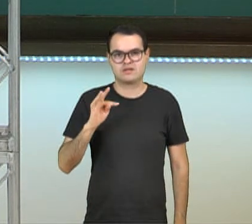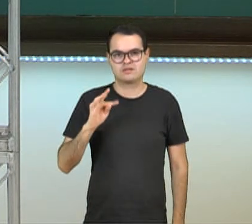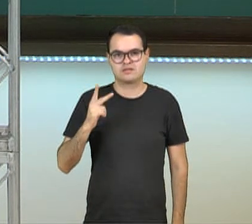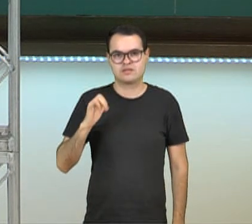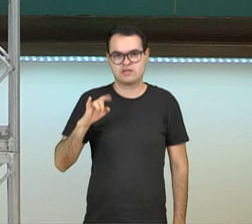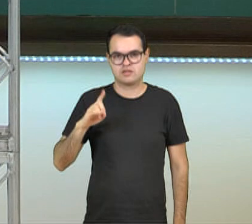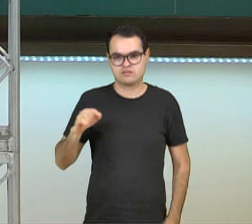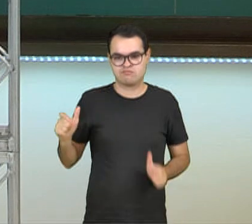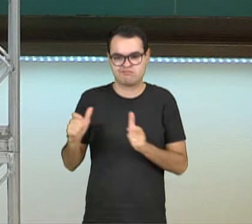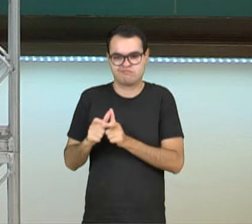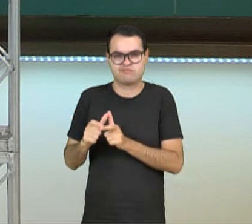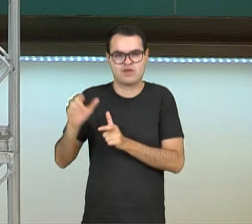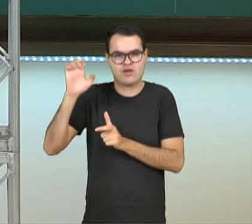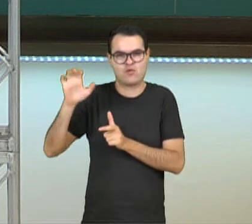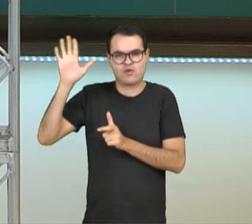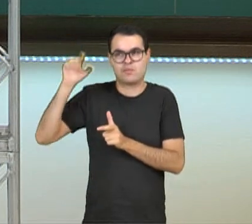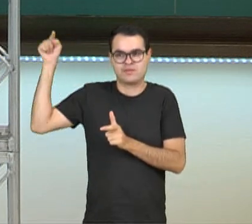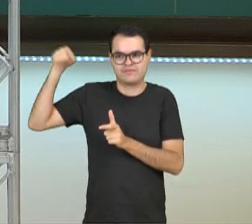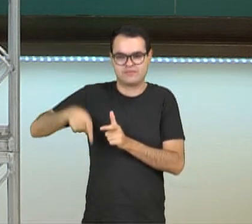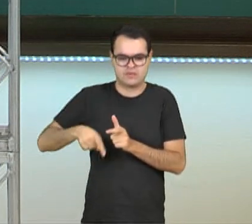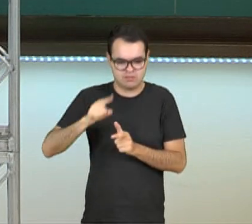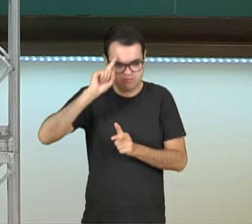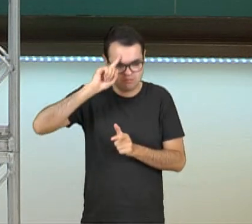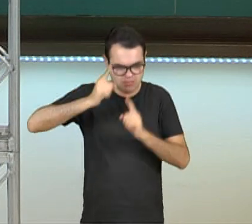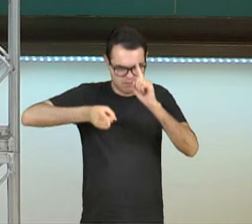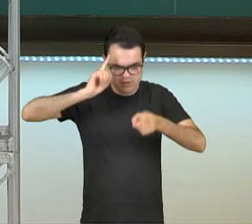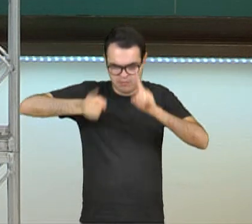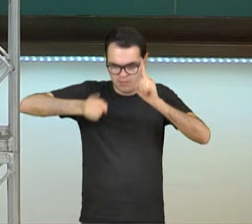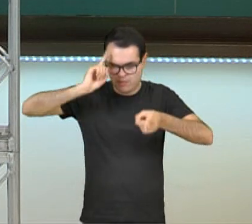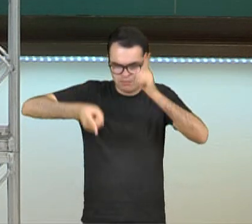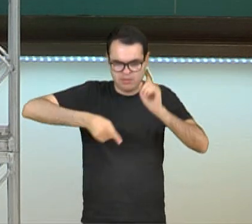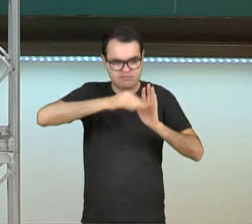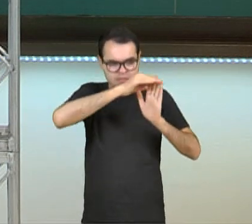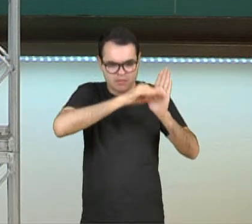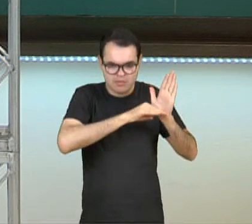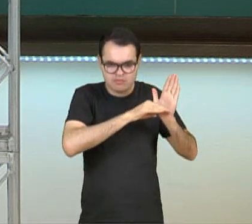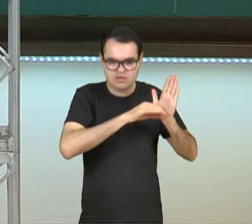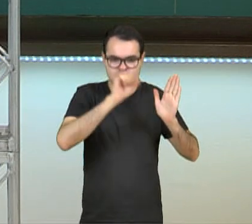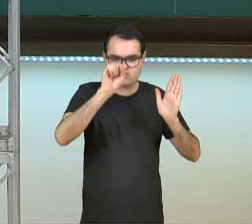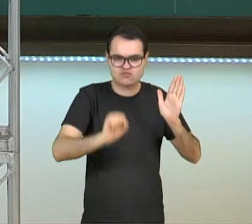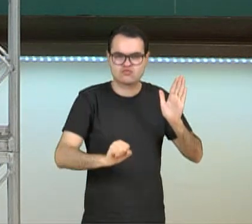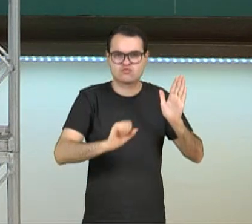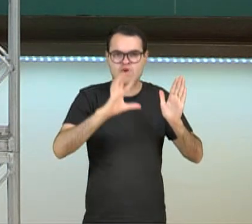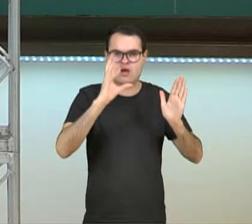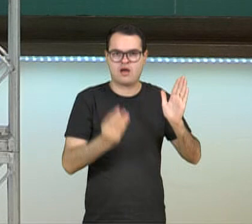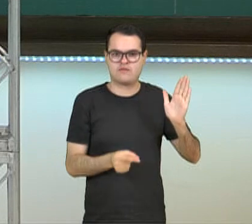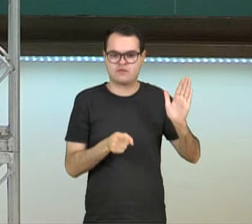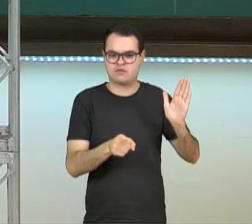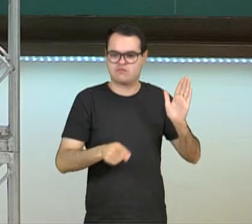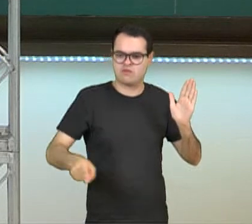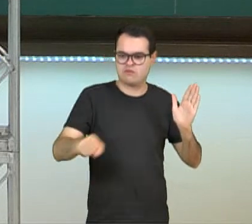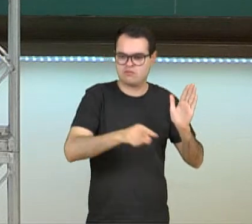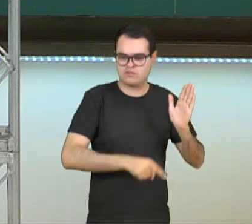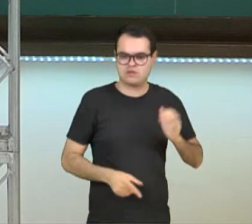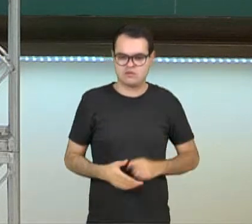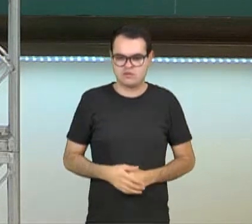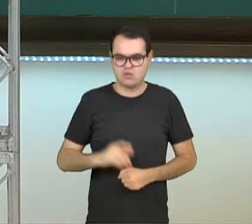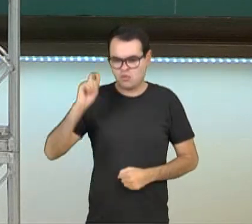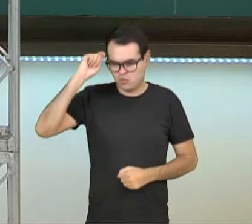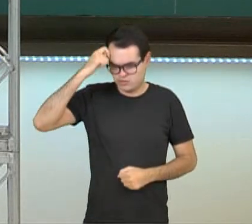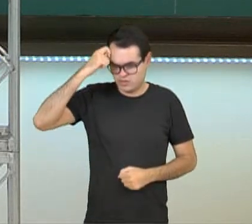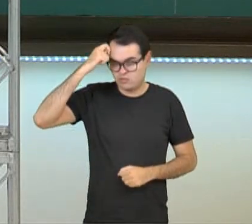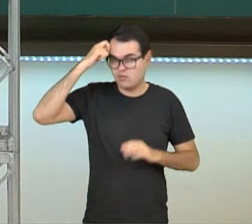eram a minoria branca, ditaram as regras para o povo sul-africano. Eles falaram, então, o